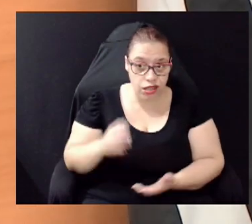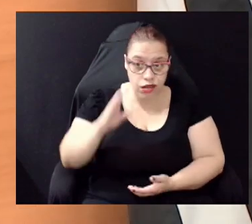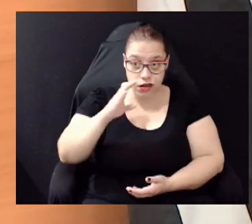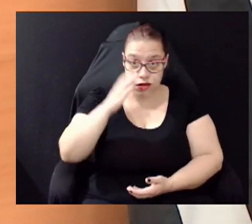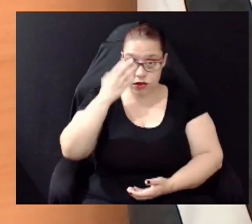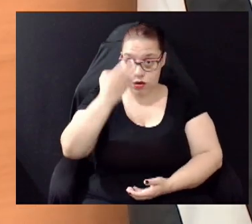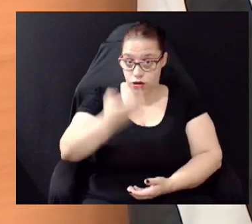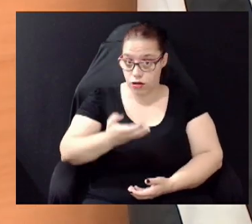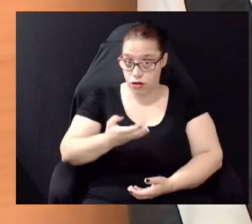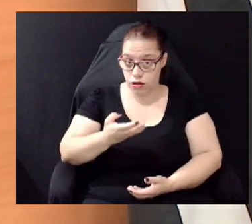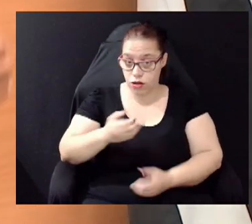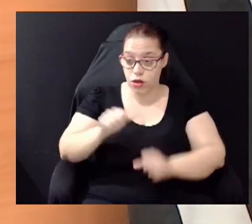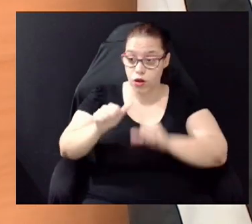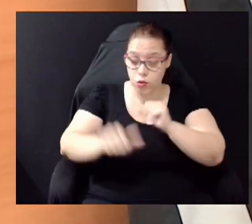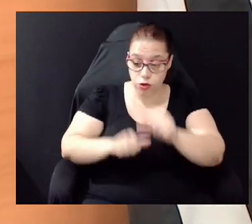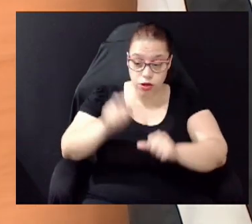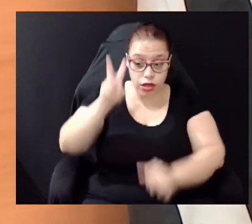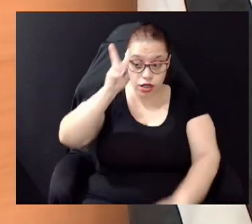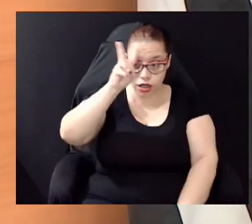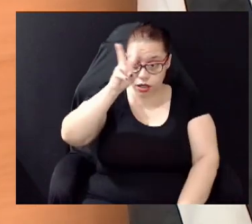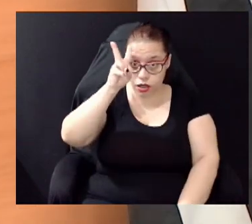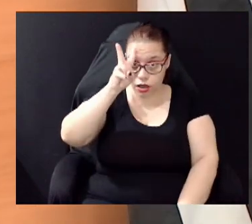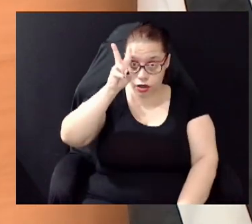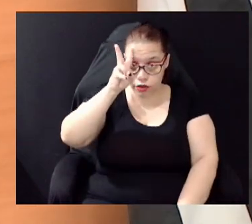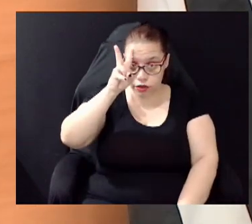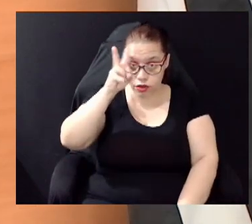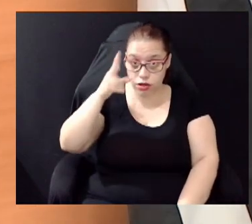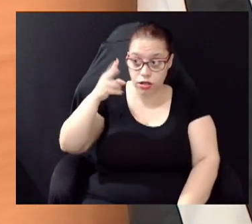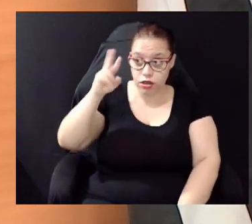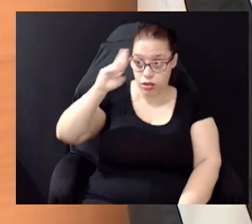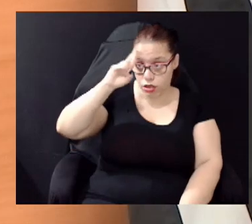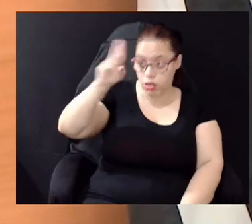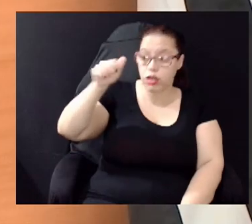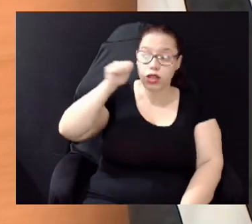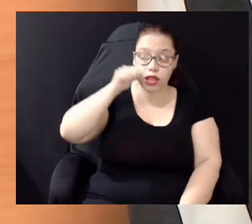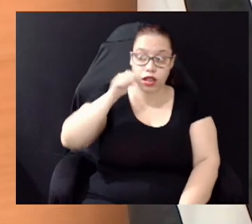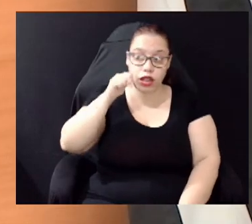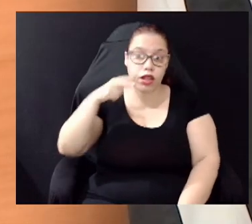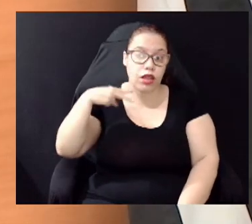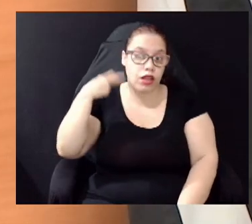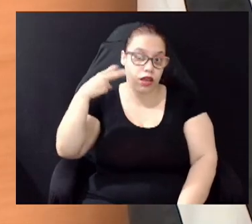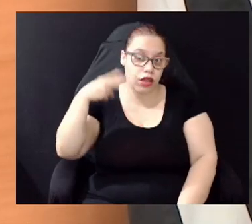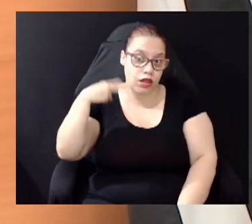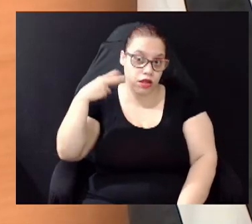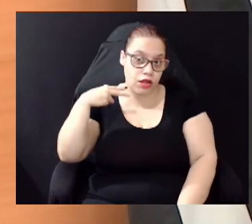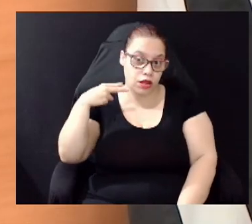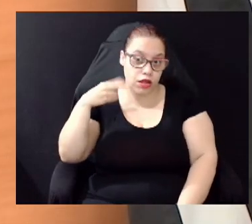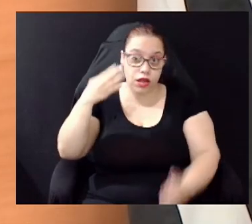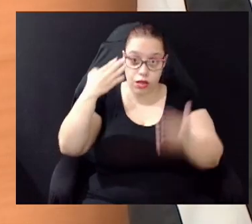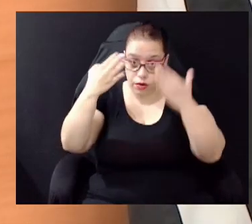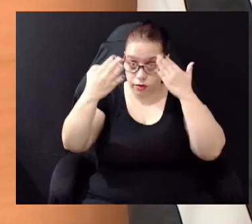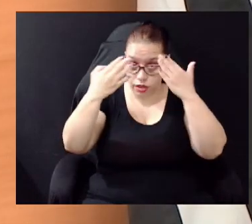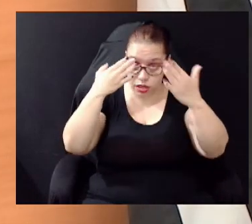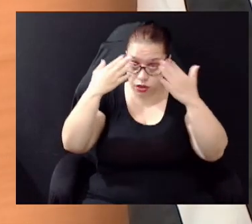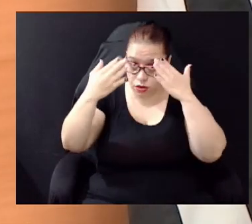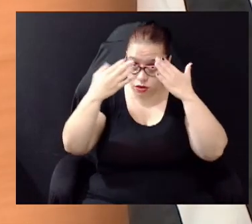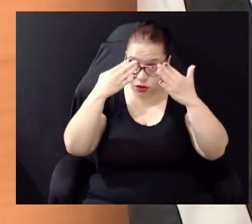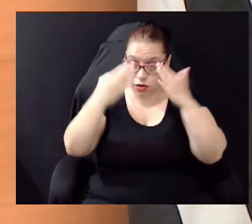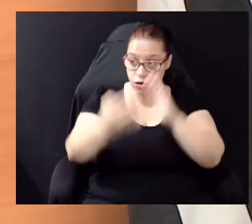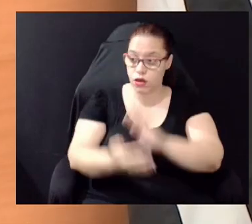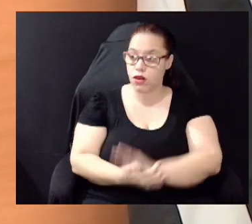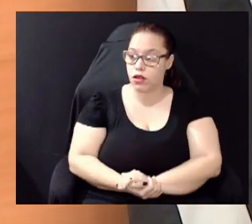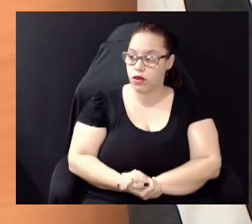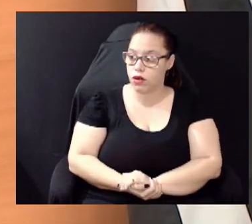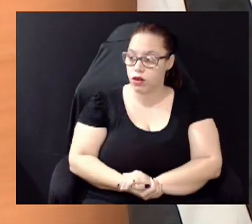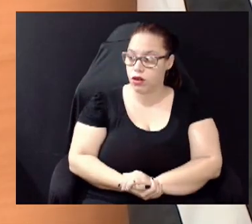essa história. Senhoras vereadoras, Tamires, que é psicóloga, fazer um levante